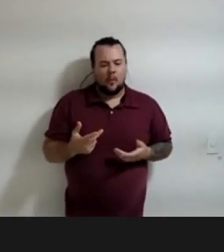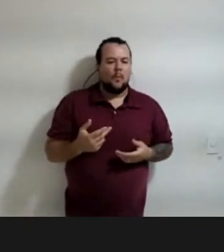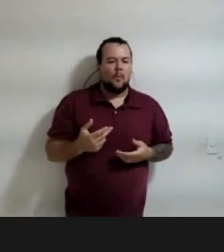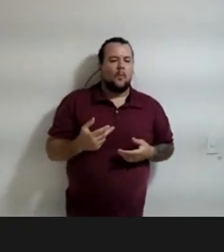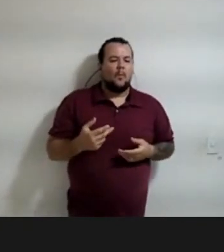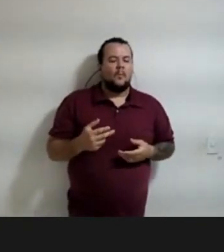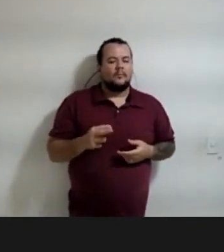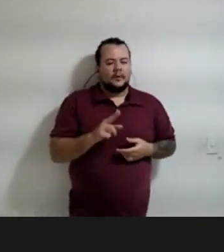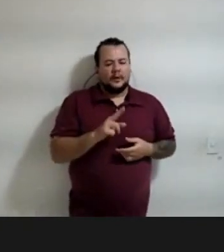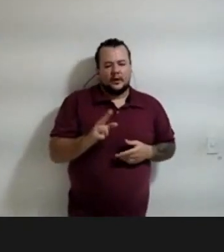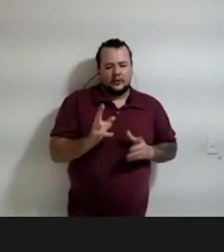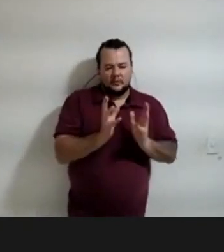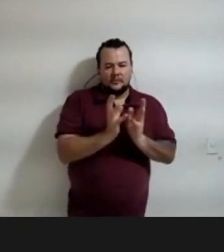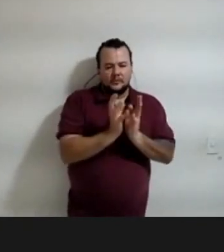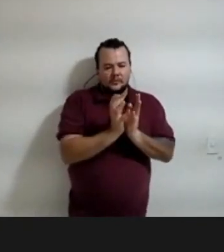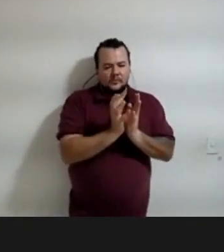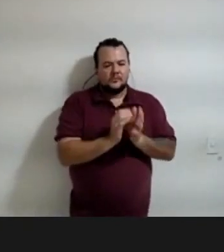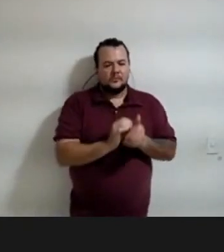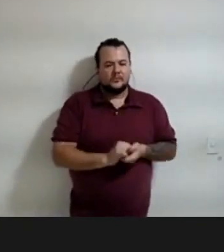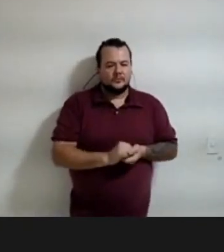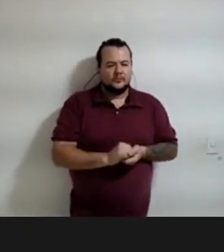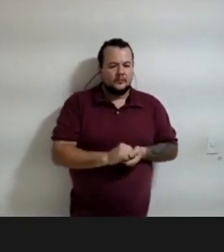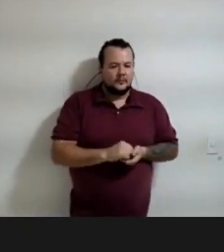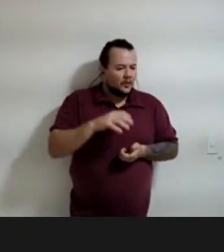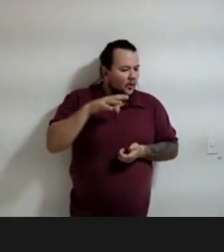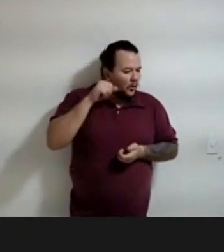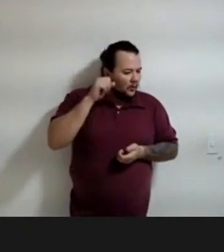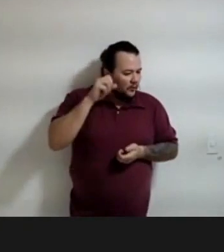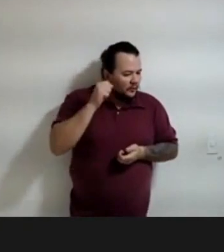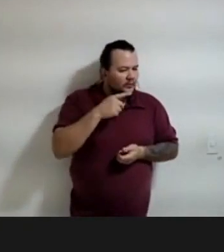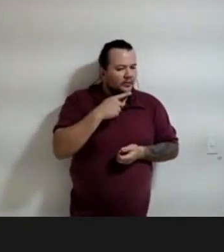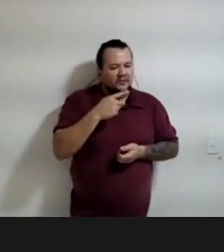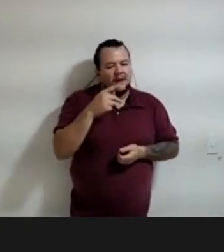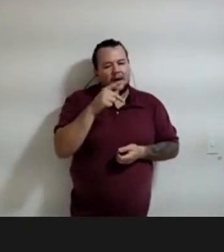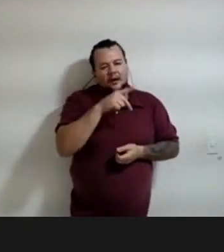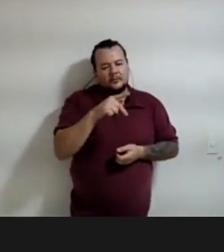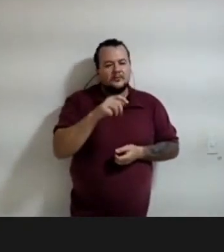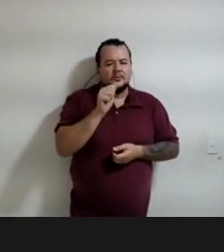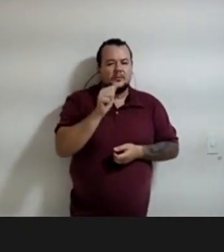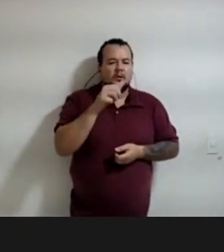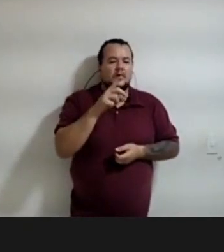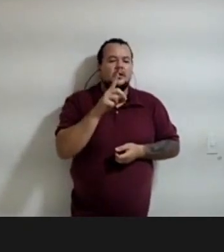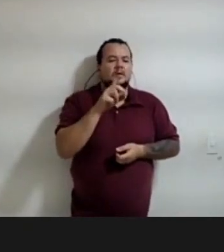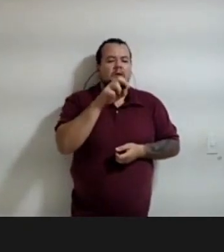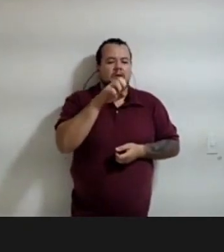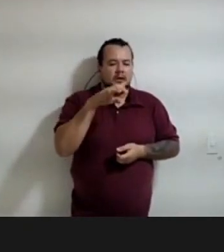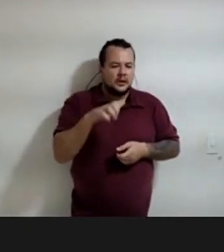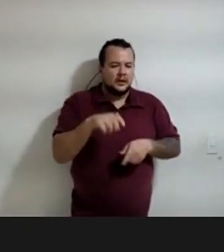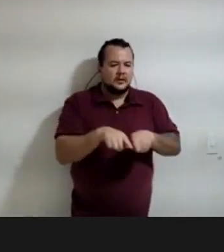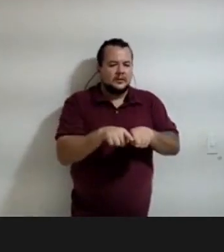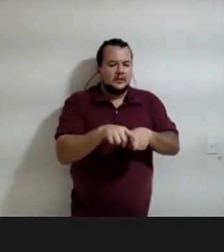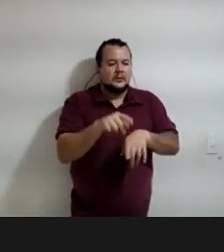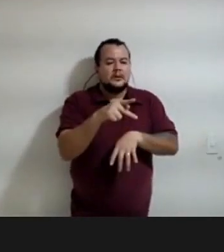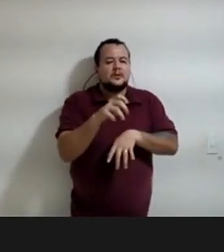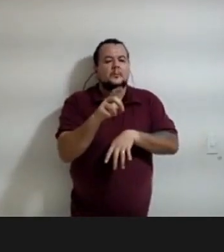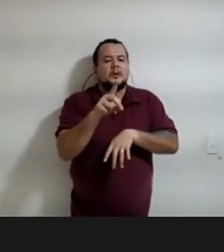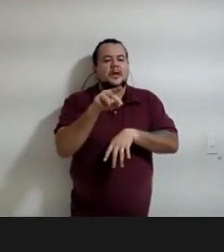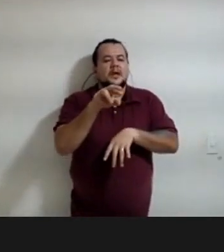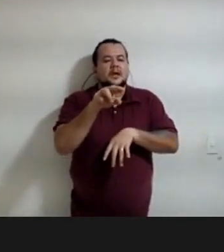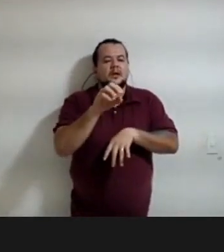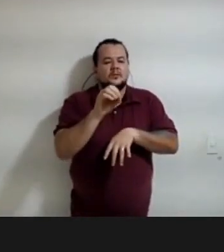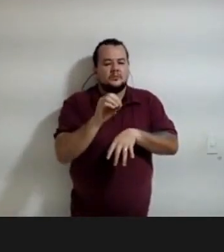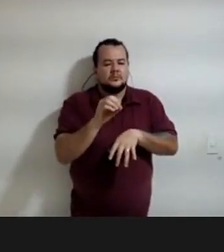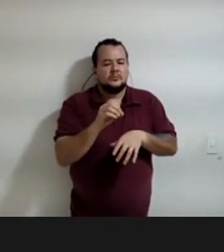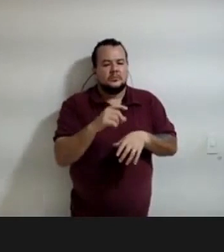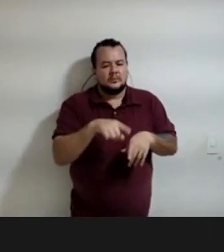geral. Ouvindo o relato do professor André, ouvindo as palavras do Pedro, e mesmo diante de tantos desafios, a